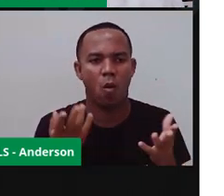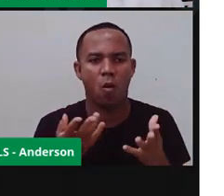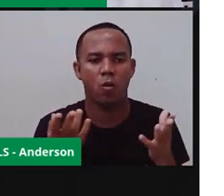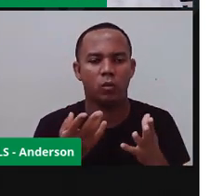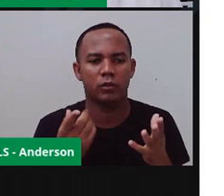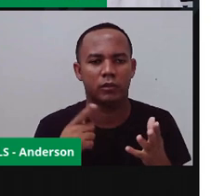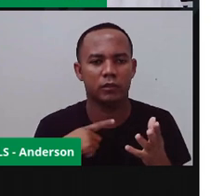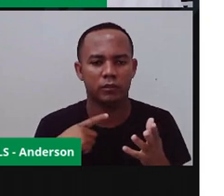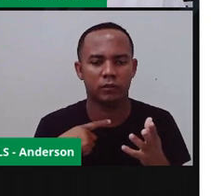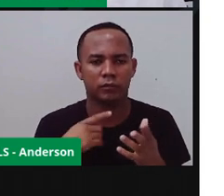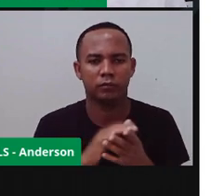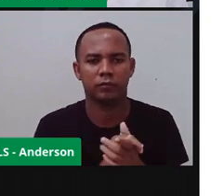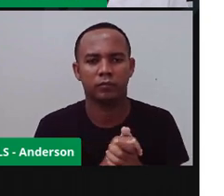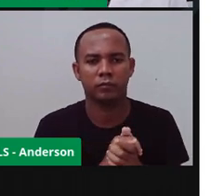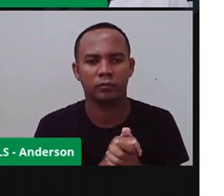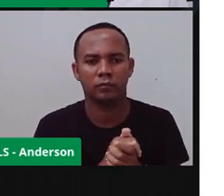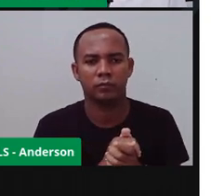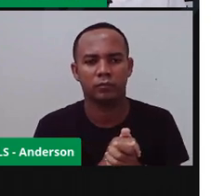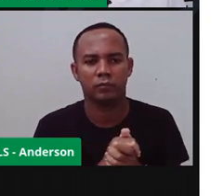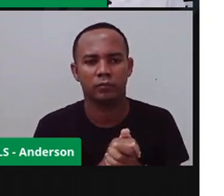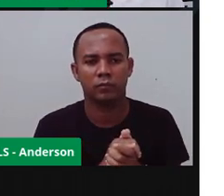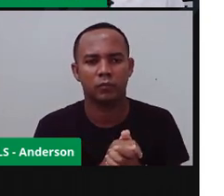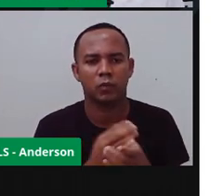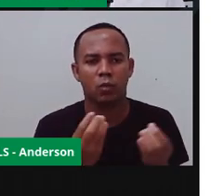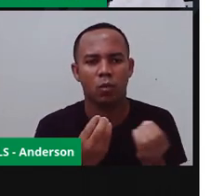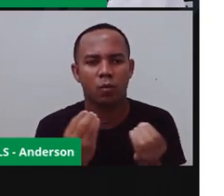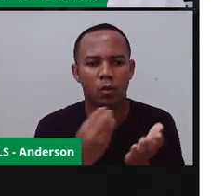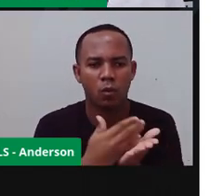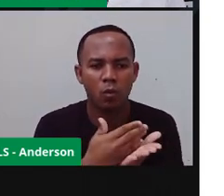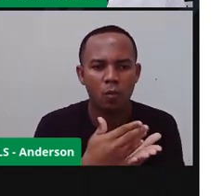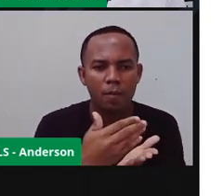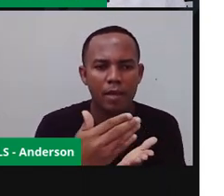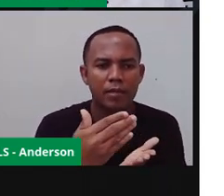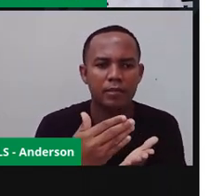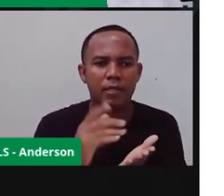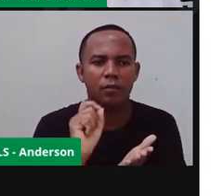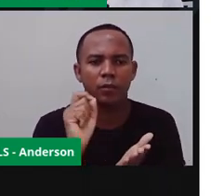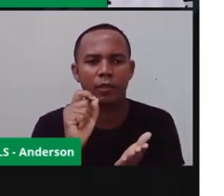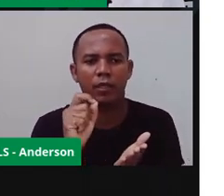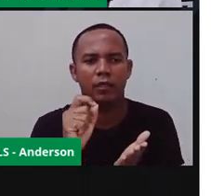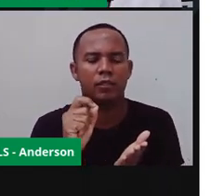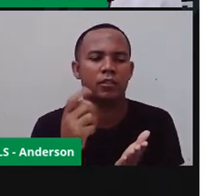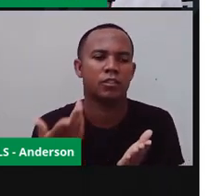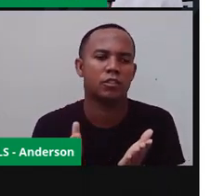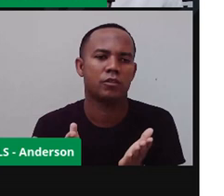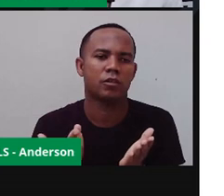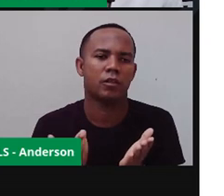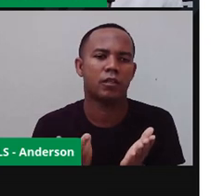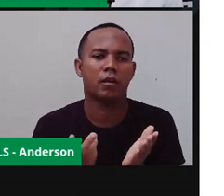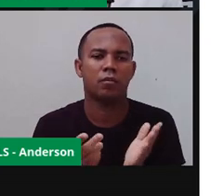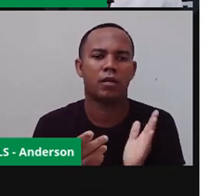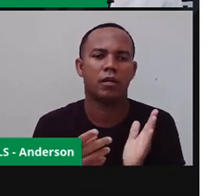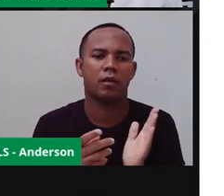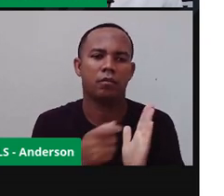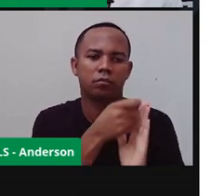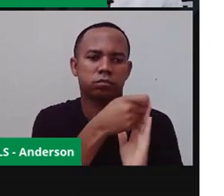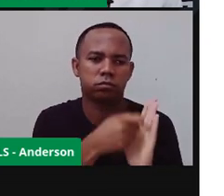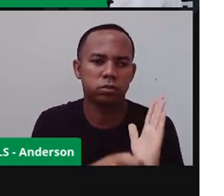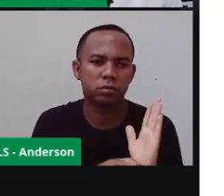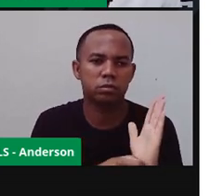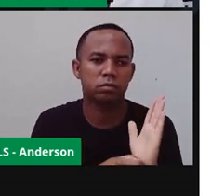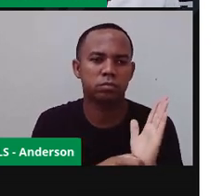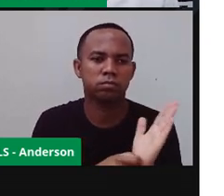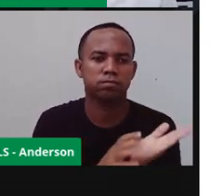tem tratado aqui, inclusive. Se origina onde? Na notícia jornalística. Por que, Pro? Vai se originar na